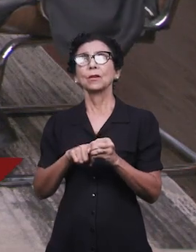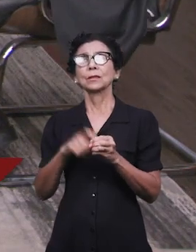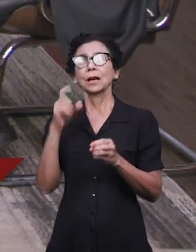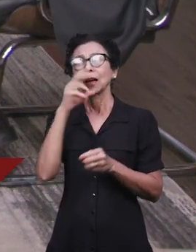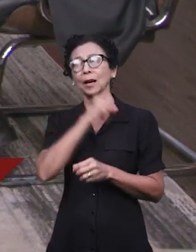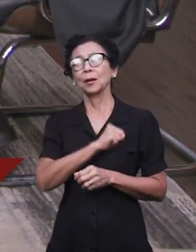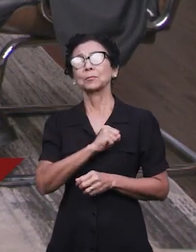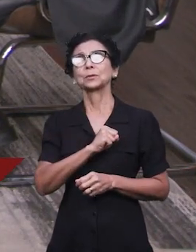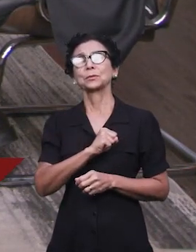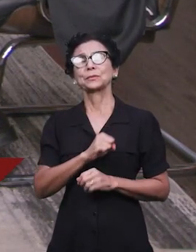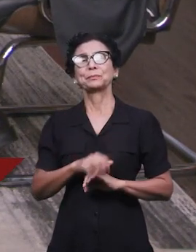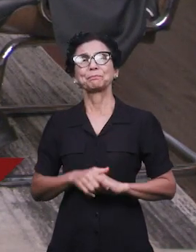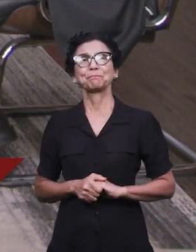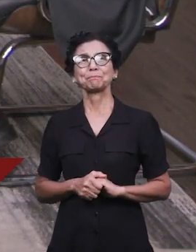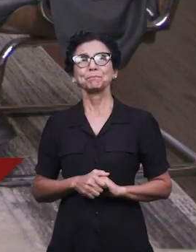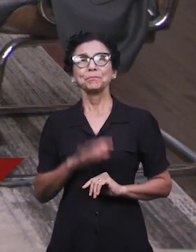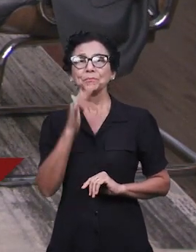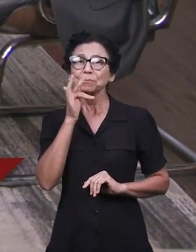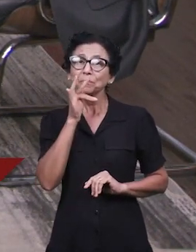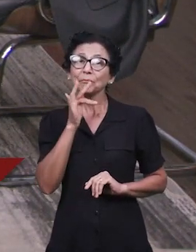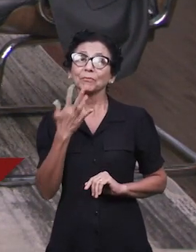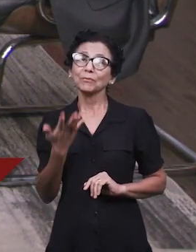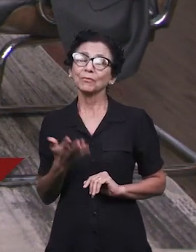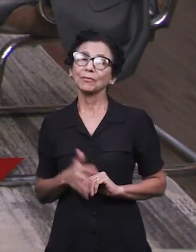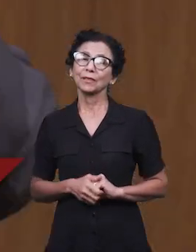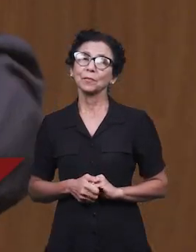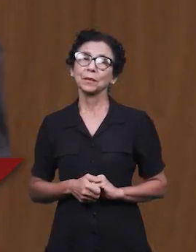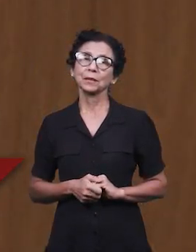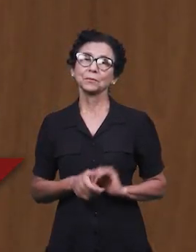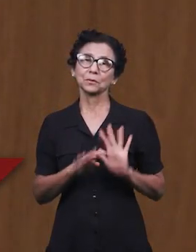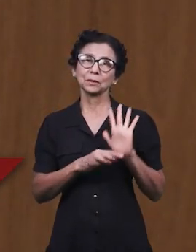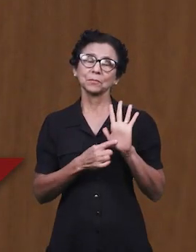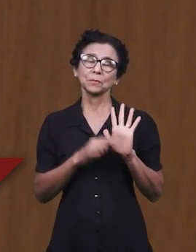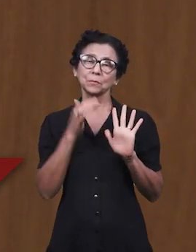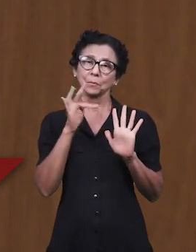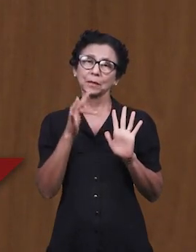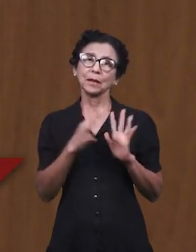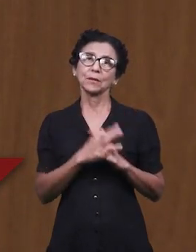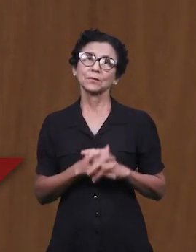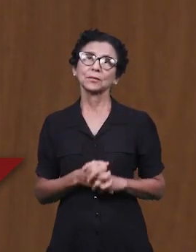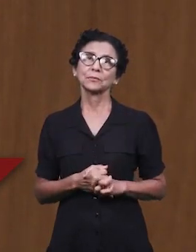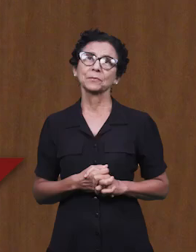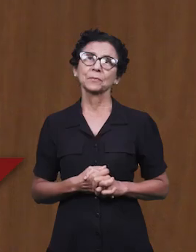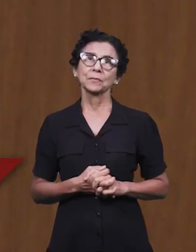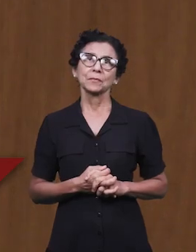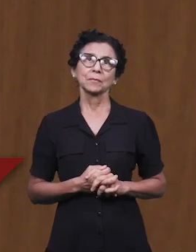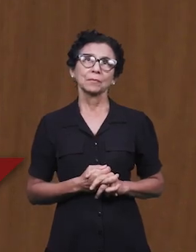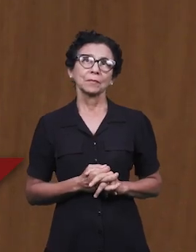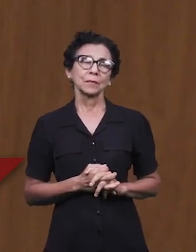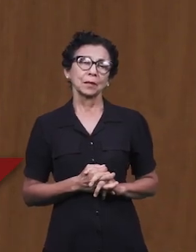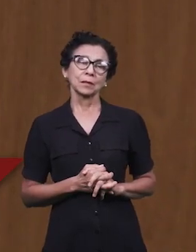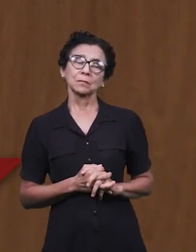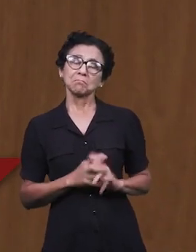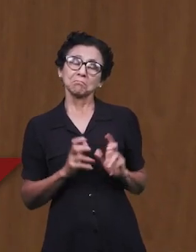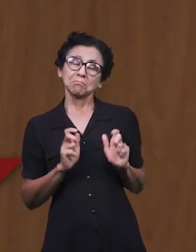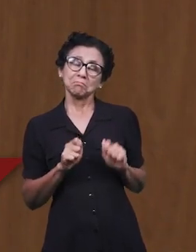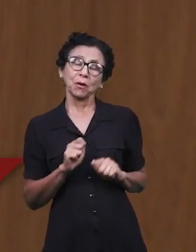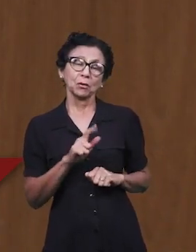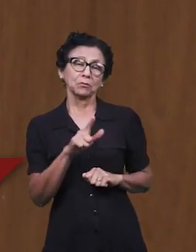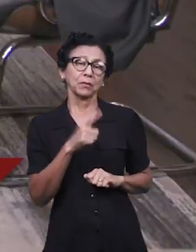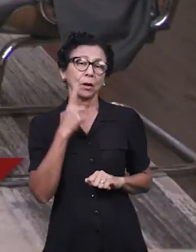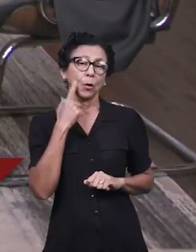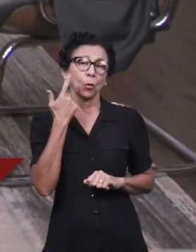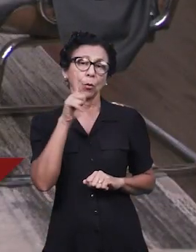é o breve. É o tempo do breve. Se quiser arranjar outro, pode arranjar. Mas é o que está na palavra, é o que nós temos que atender.